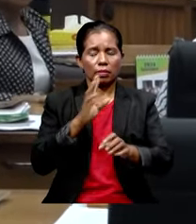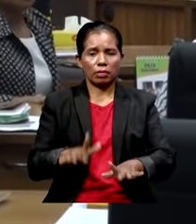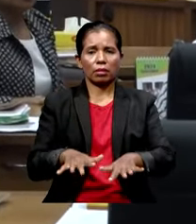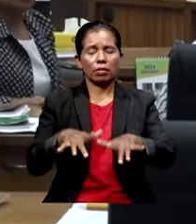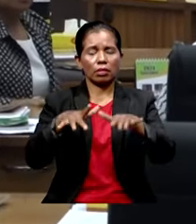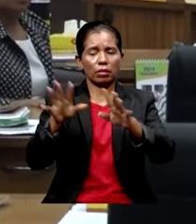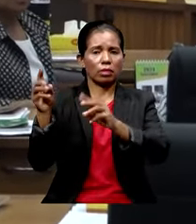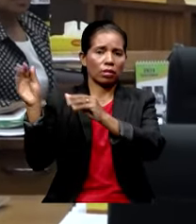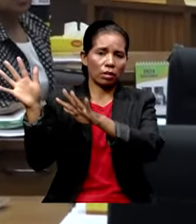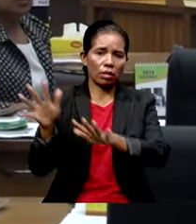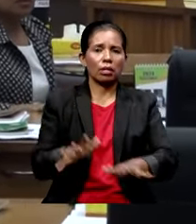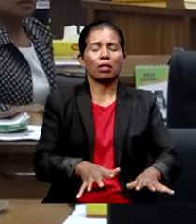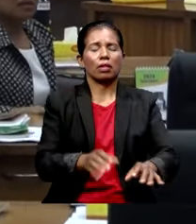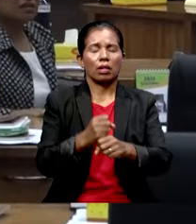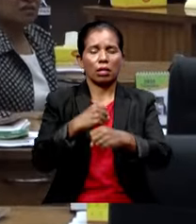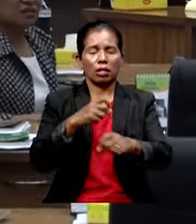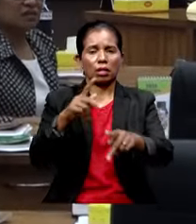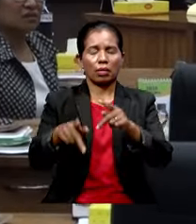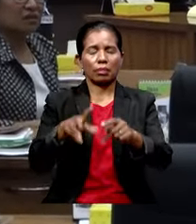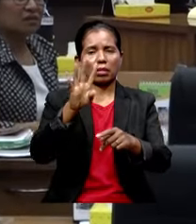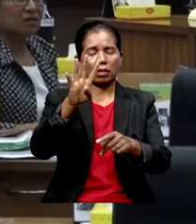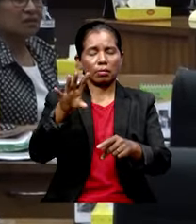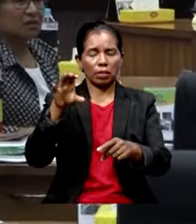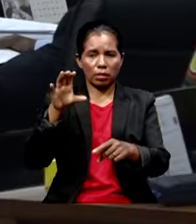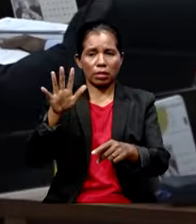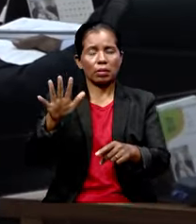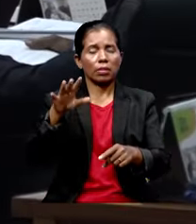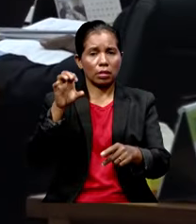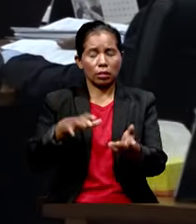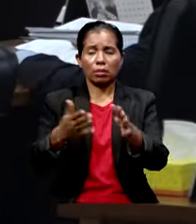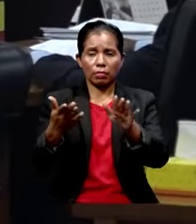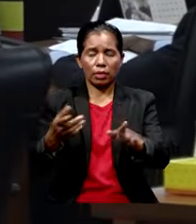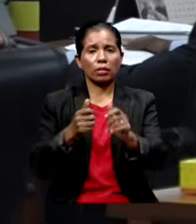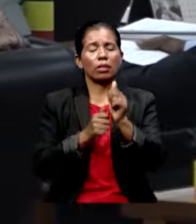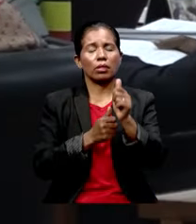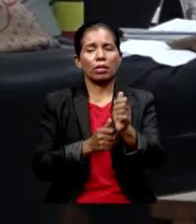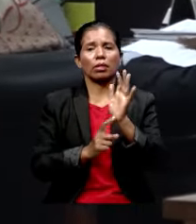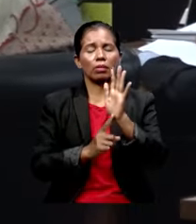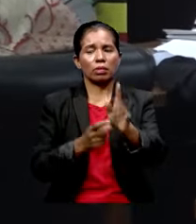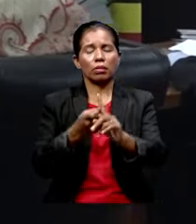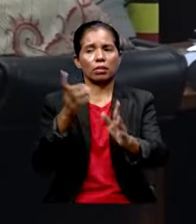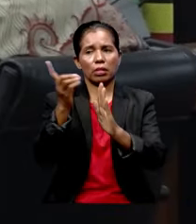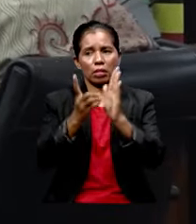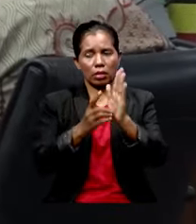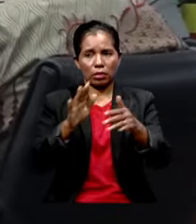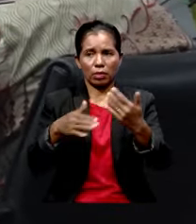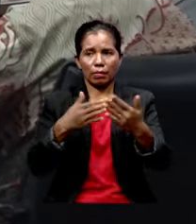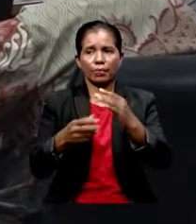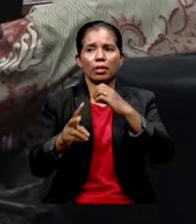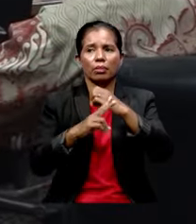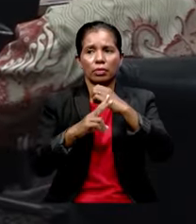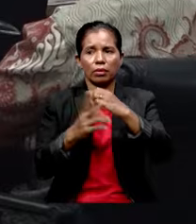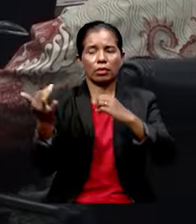no raihalai, nebe resulta emanain atos lima resin makmate, aktuir husi dados oficial sira. Maioria husi vítima